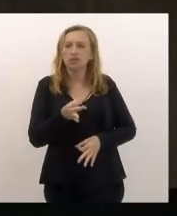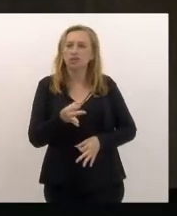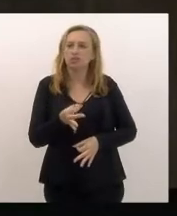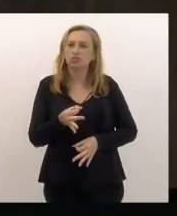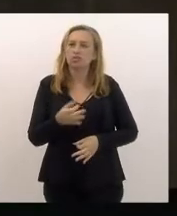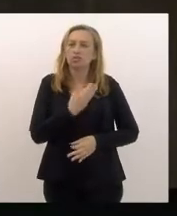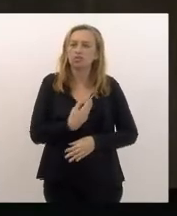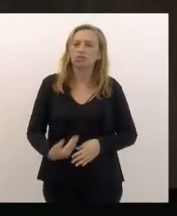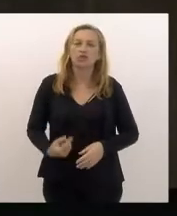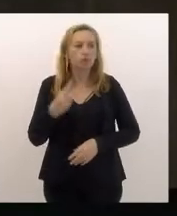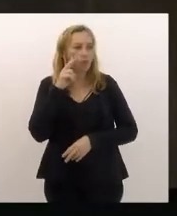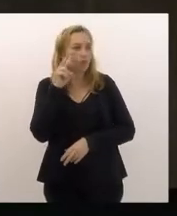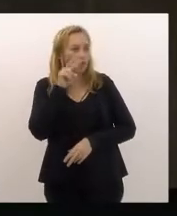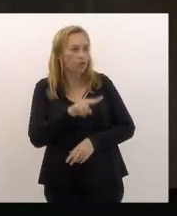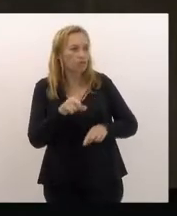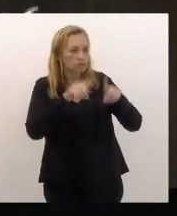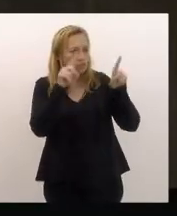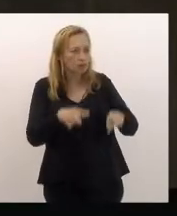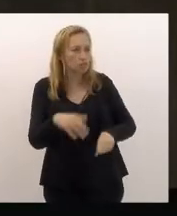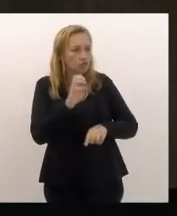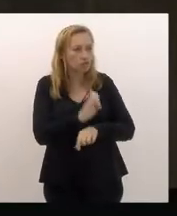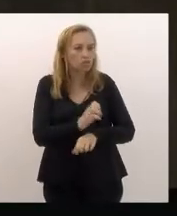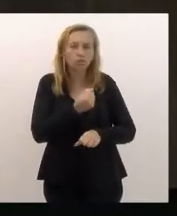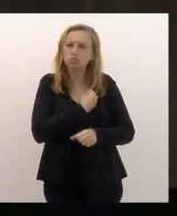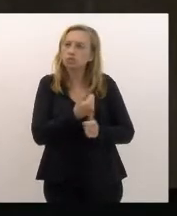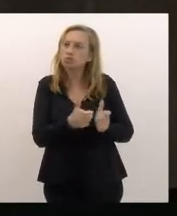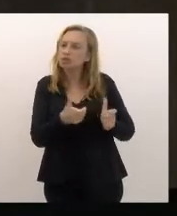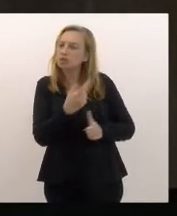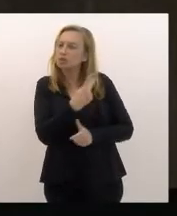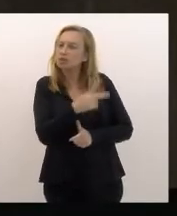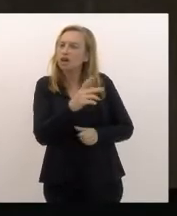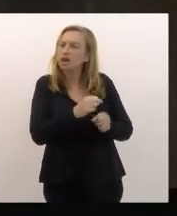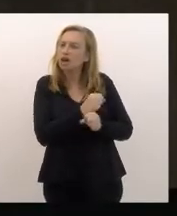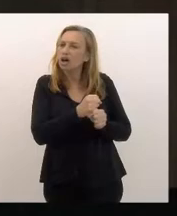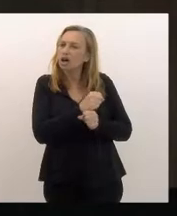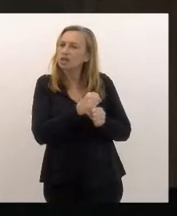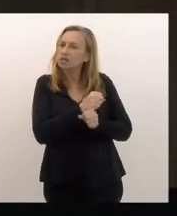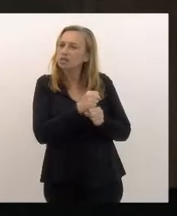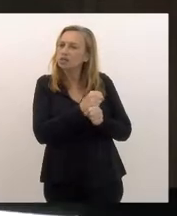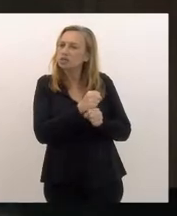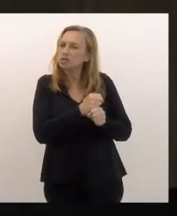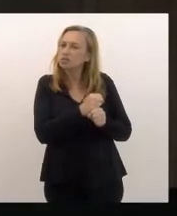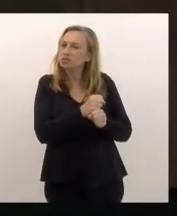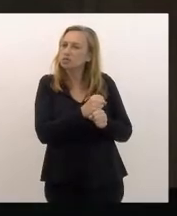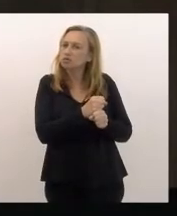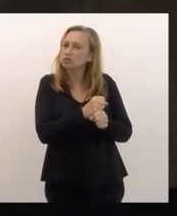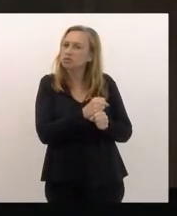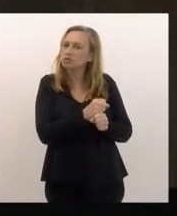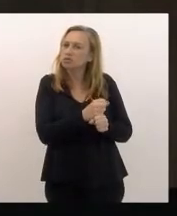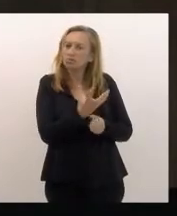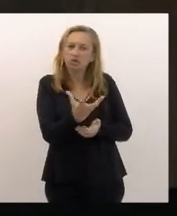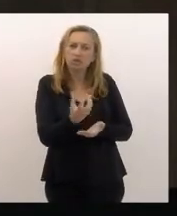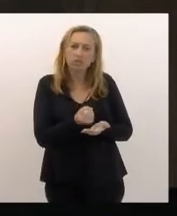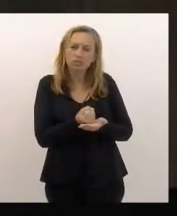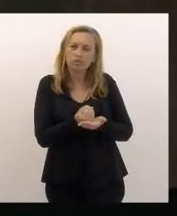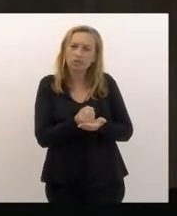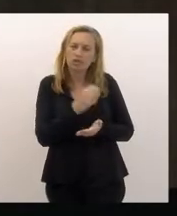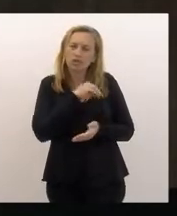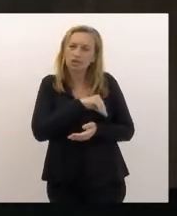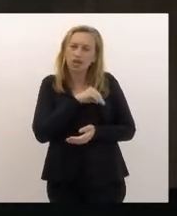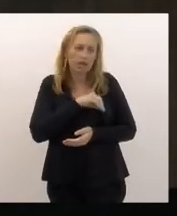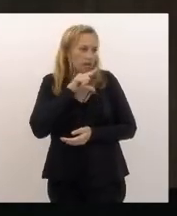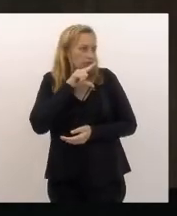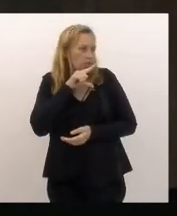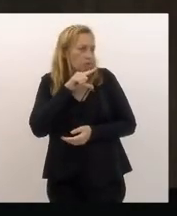esses servidores estaduais, a maioria deles há anos e anos sem receber aumento devido